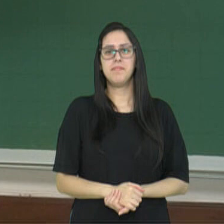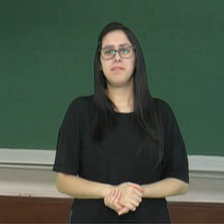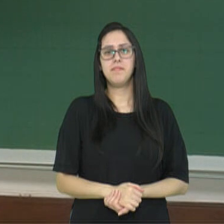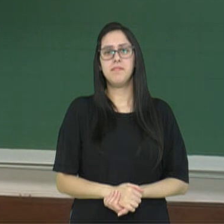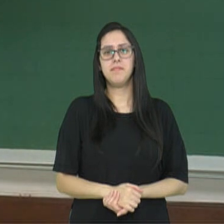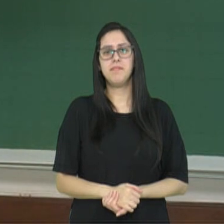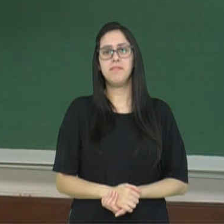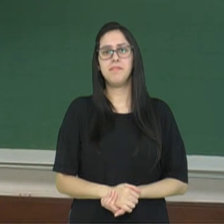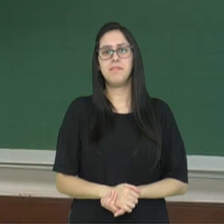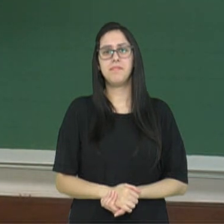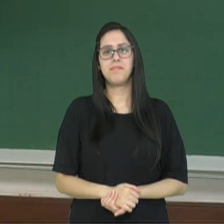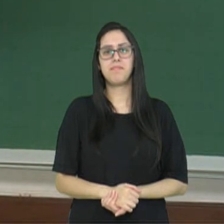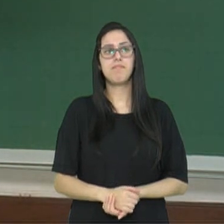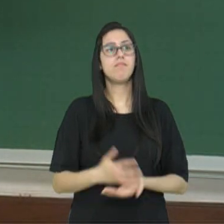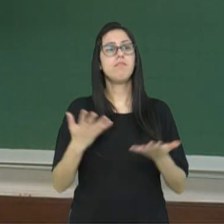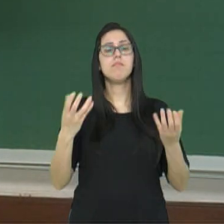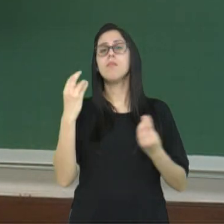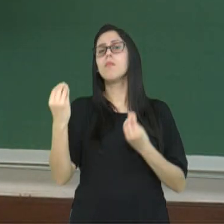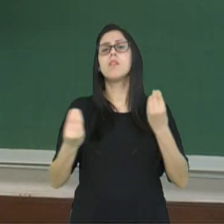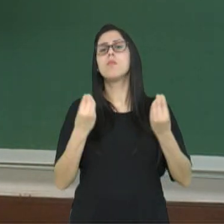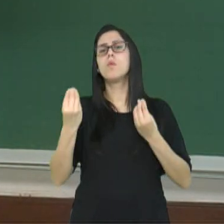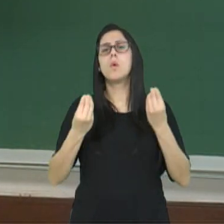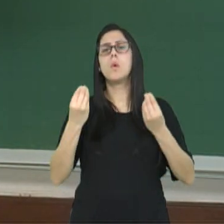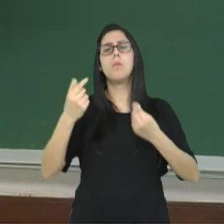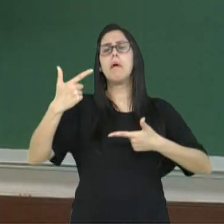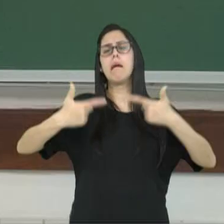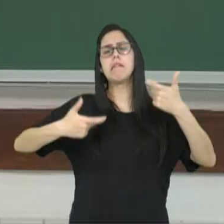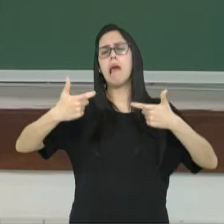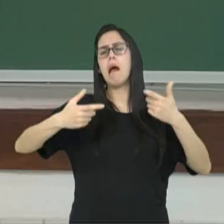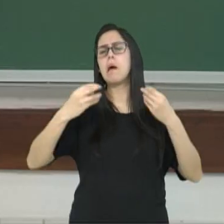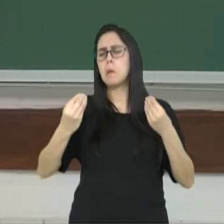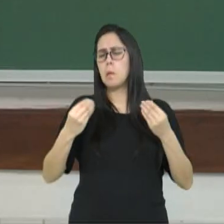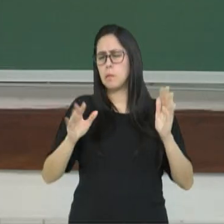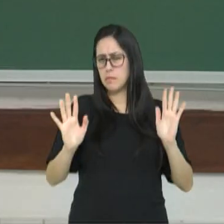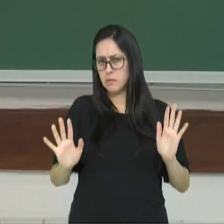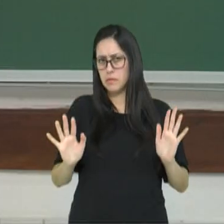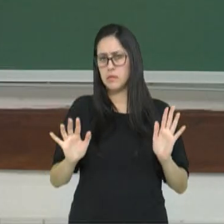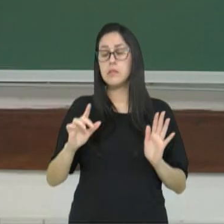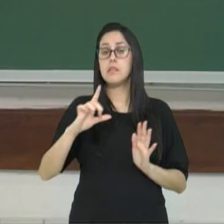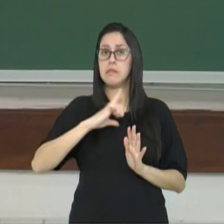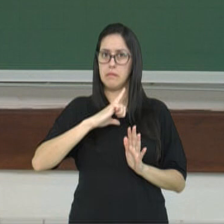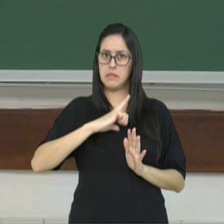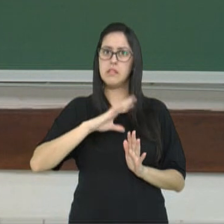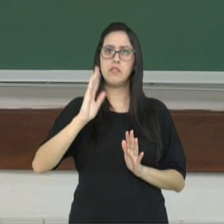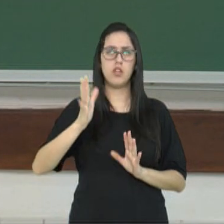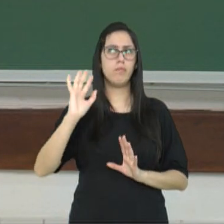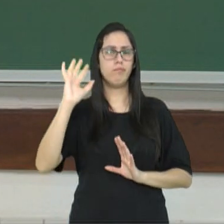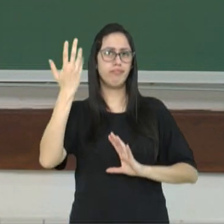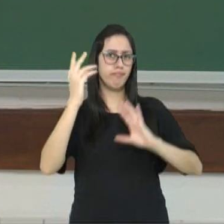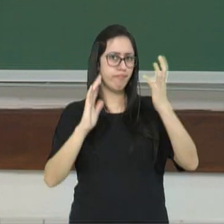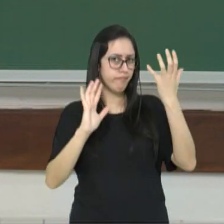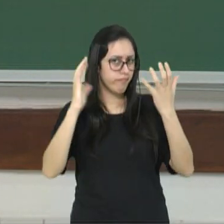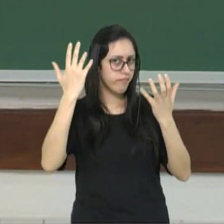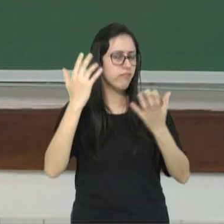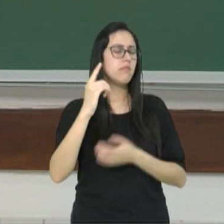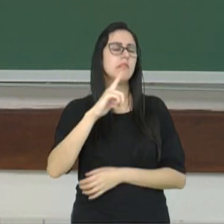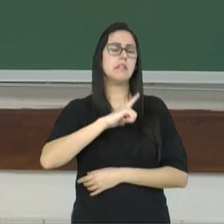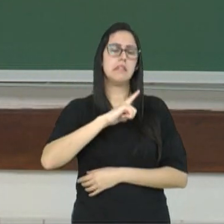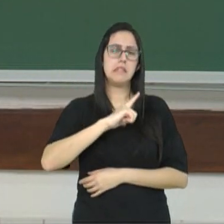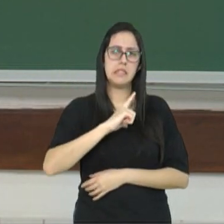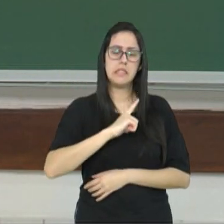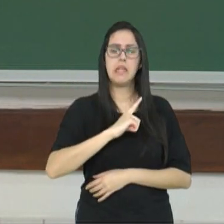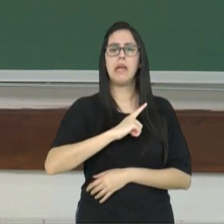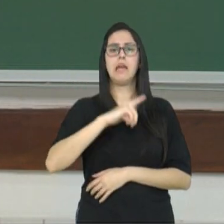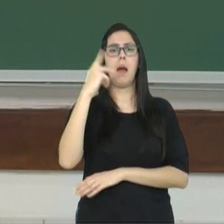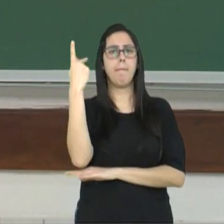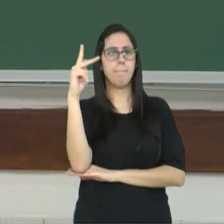Como que vai ser o teatro de guerra? Então, vários conflitos haviam já nesse território que eu já tenho falado para vocês. Havia disputa do Paraguai com